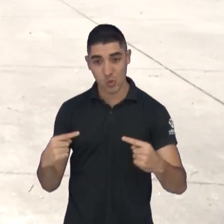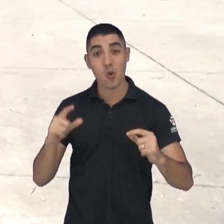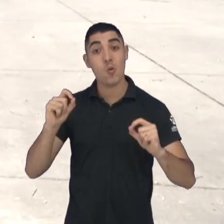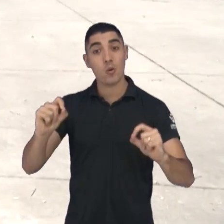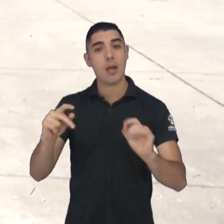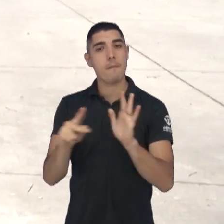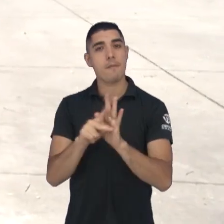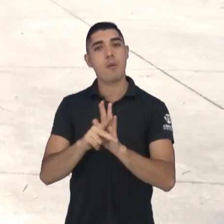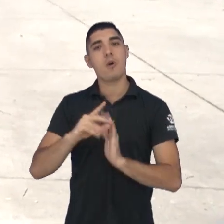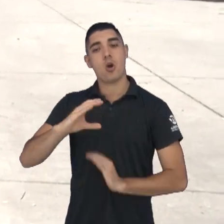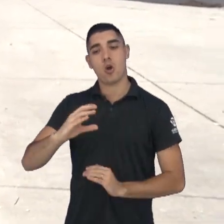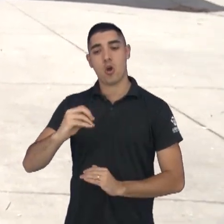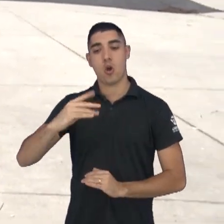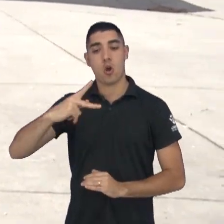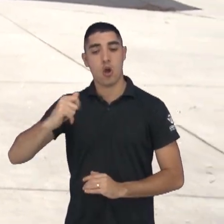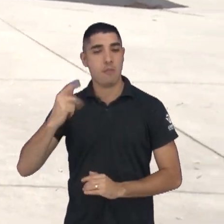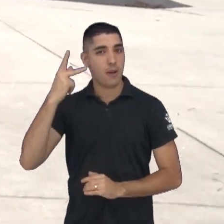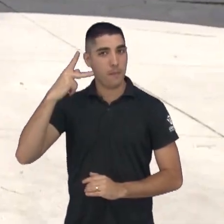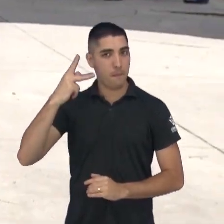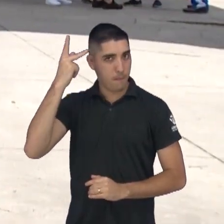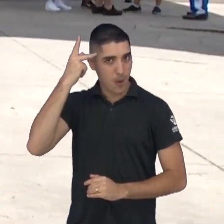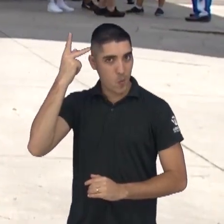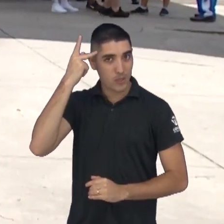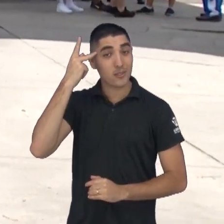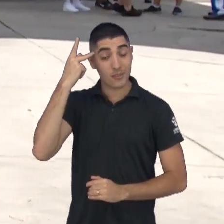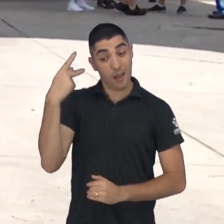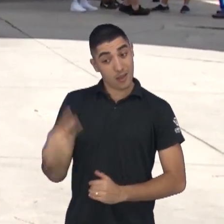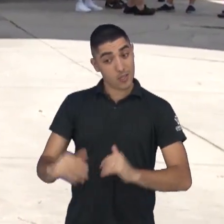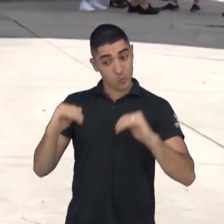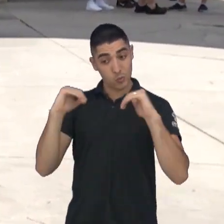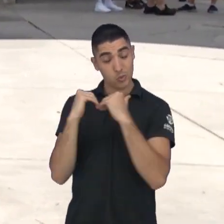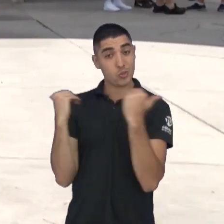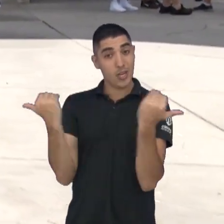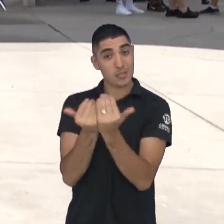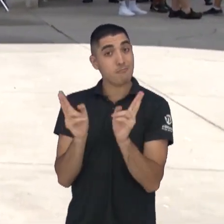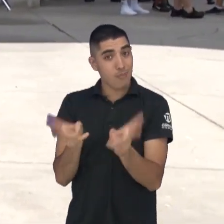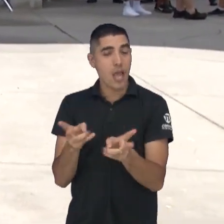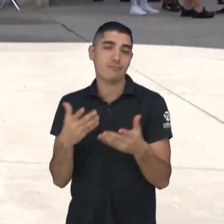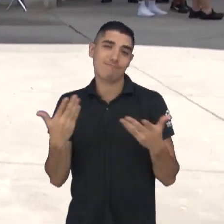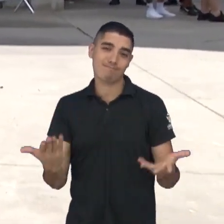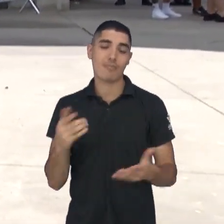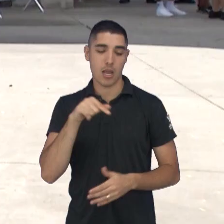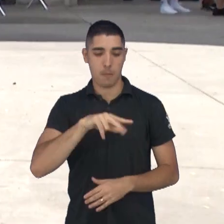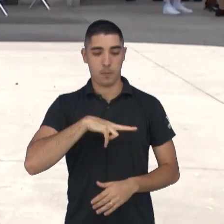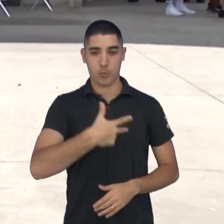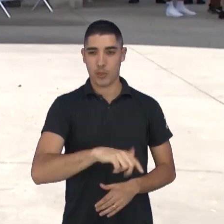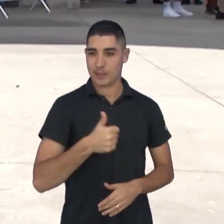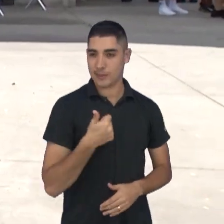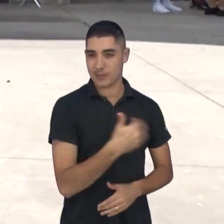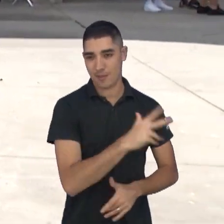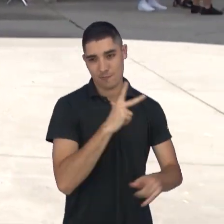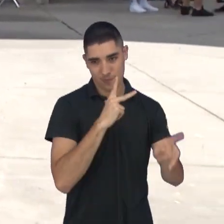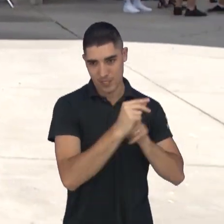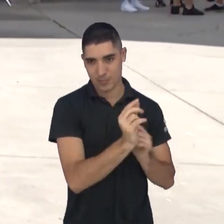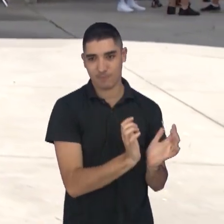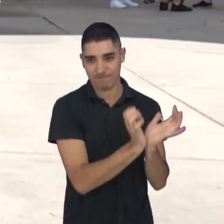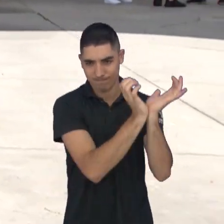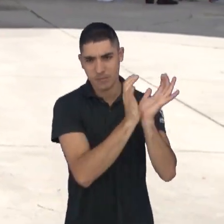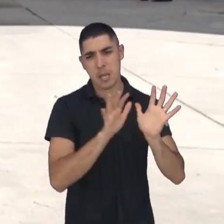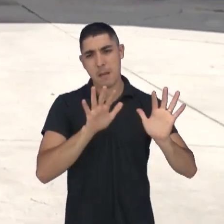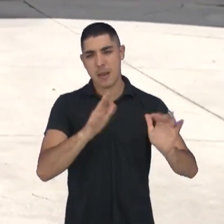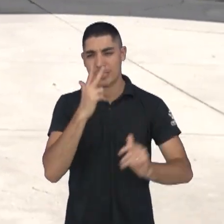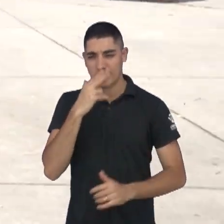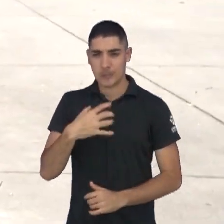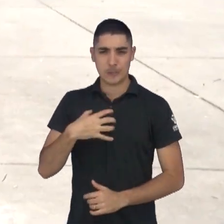decisão da Copa Paulista aqui no Martins Pereira, que na ocasião terminou com o título da Briosa. Mas será que esse sentimento de